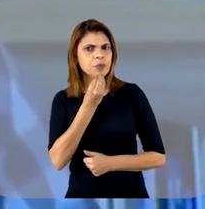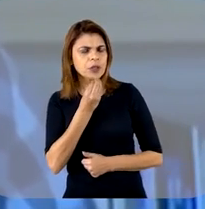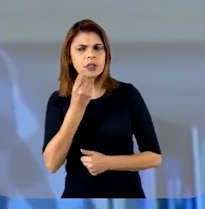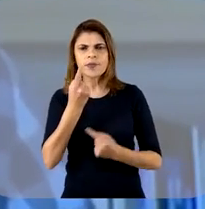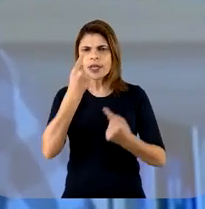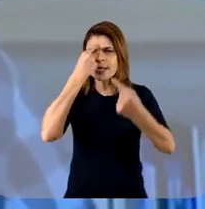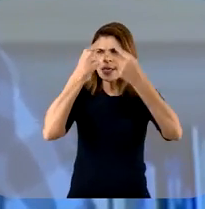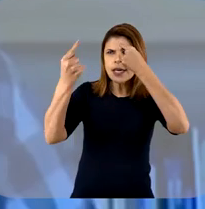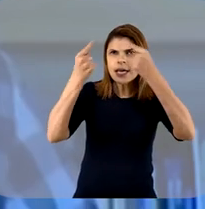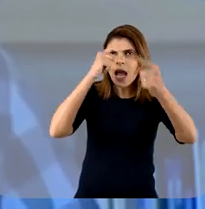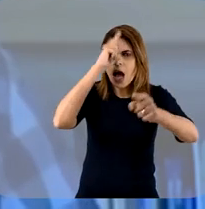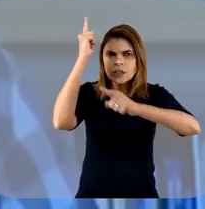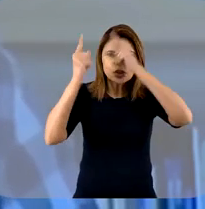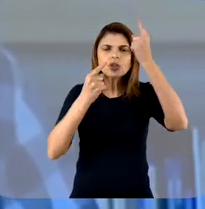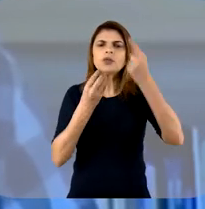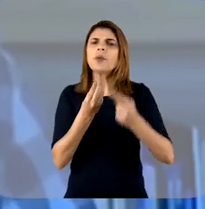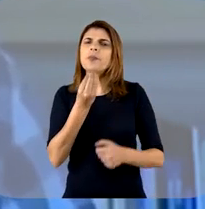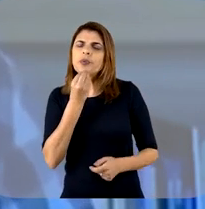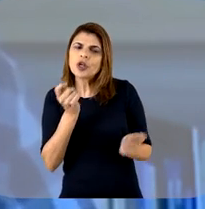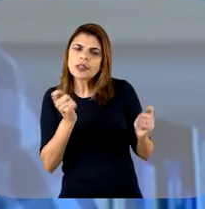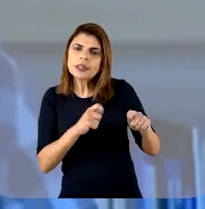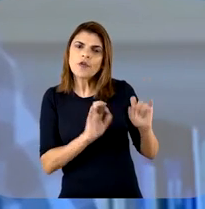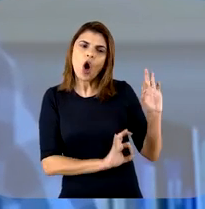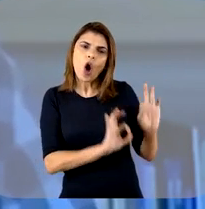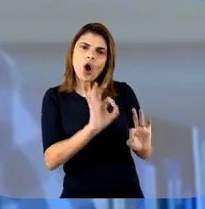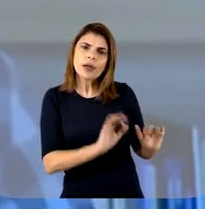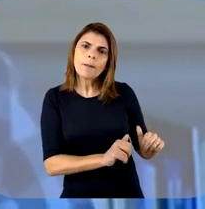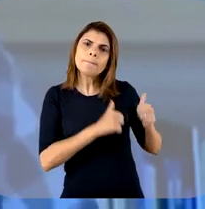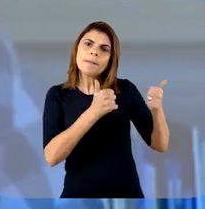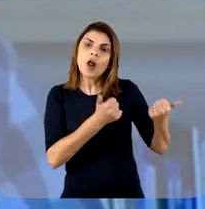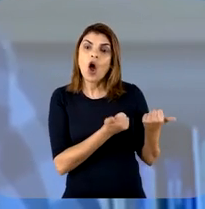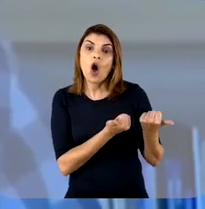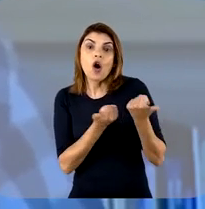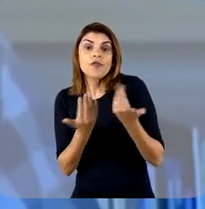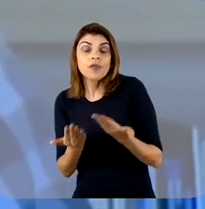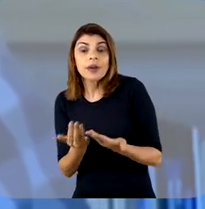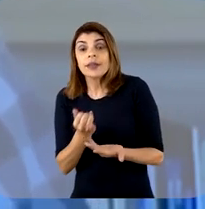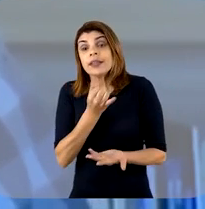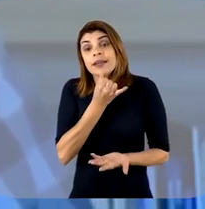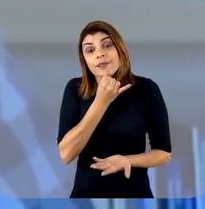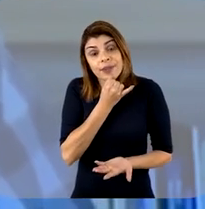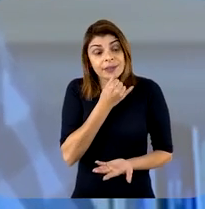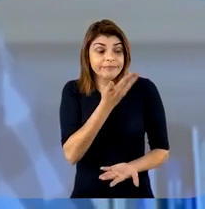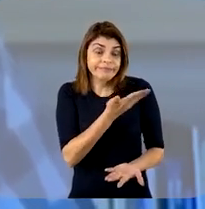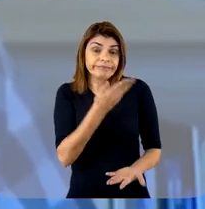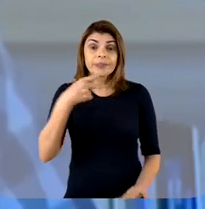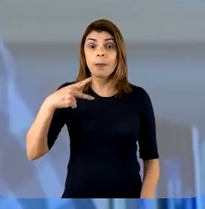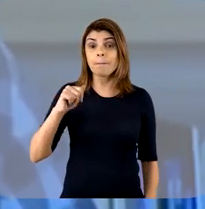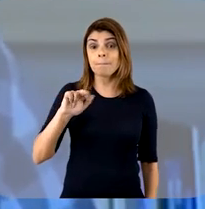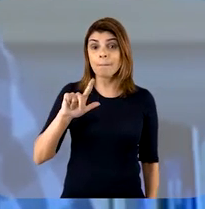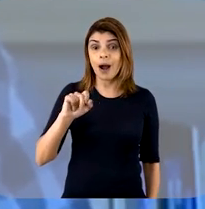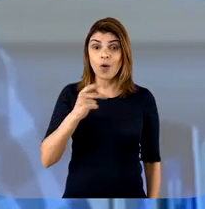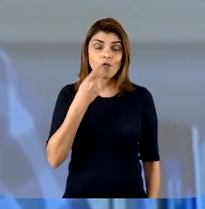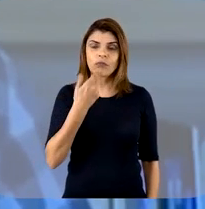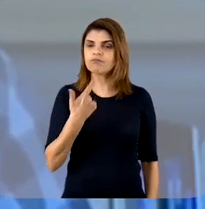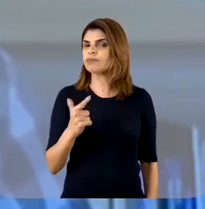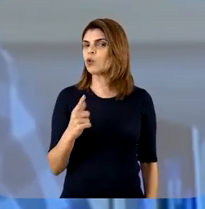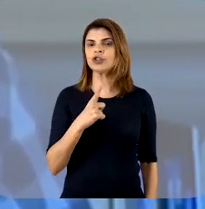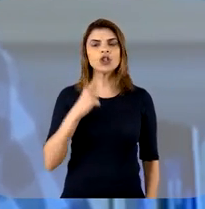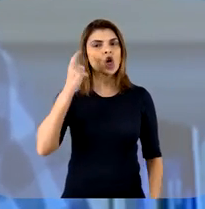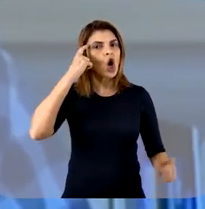é possível organizar melhor várias ofertas. Infelizmente, como o Paulo citou há pouco, nós não temos tido a